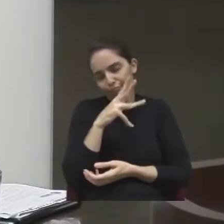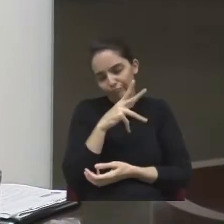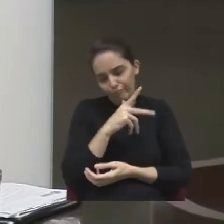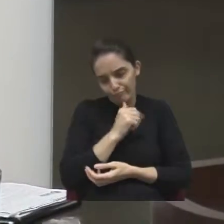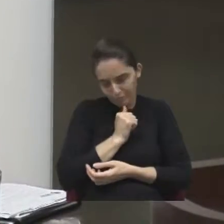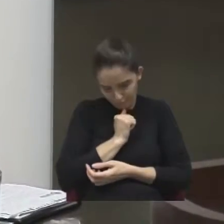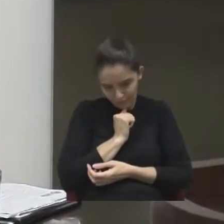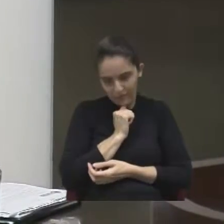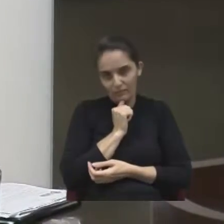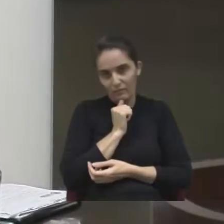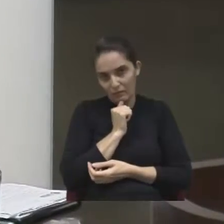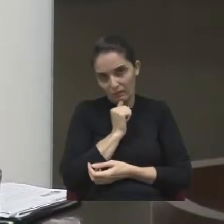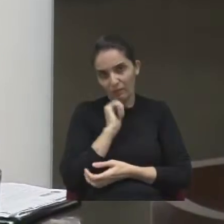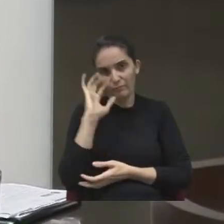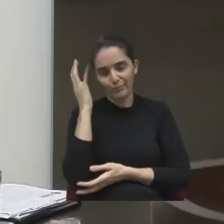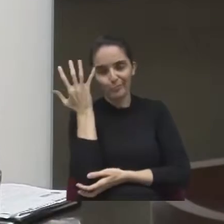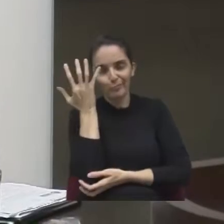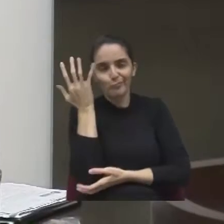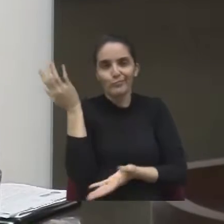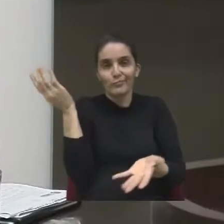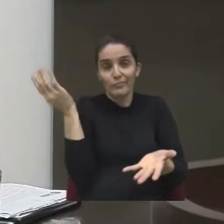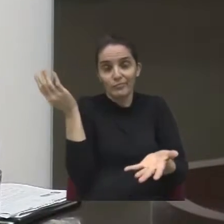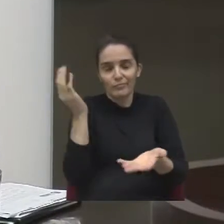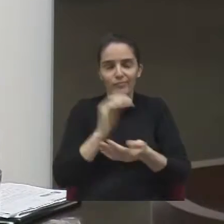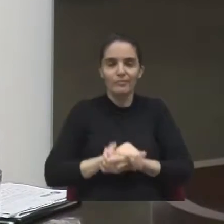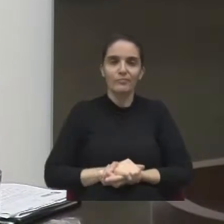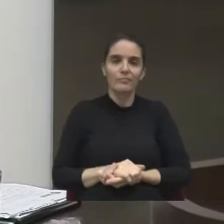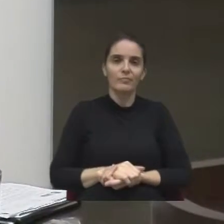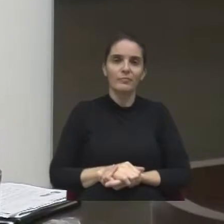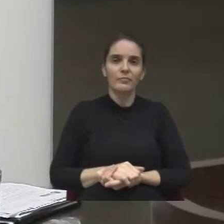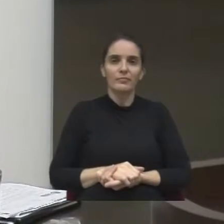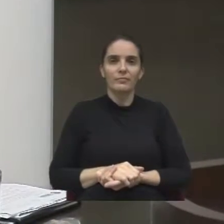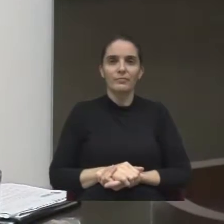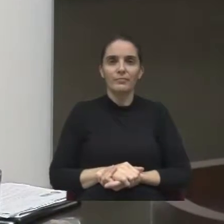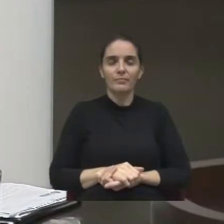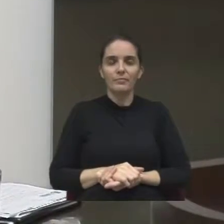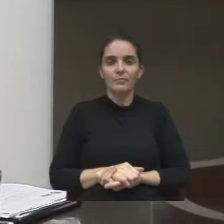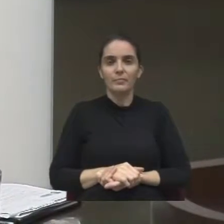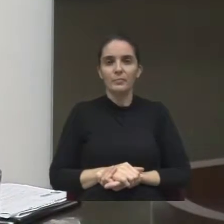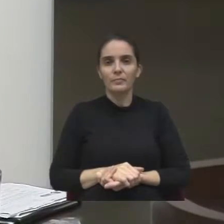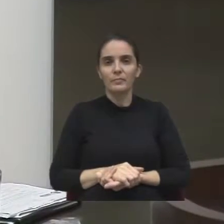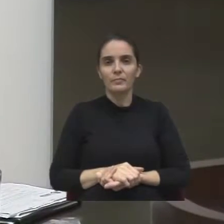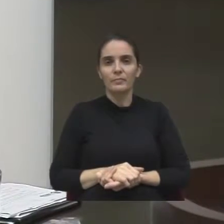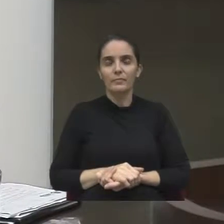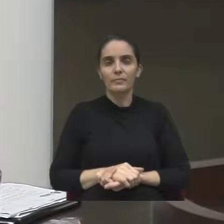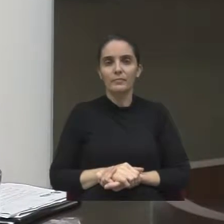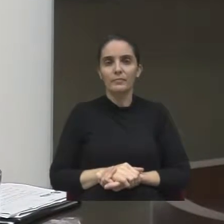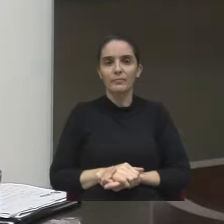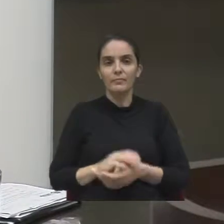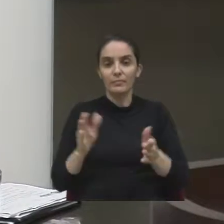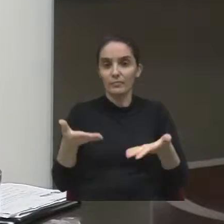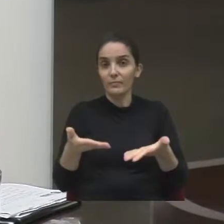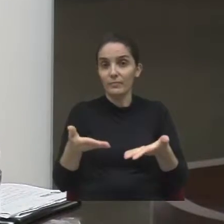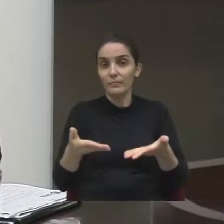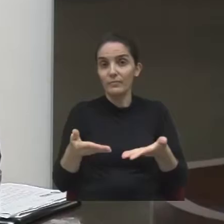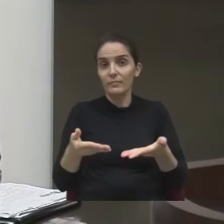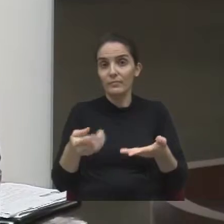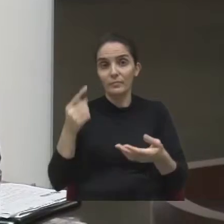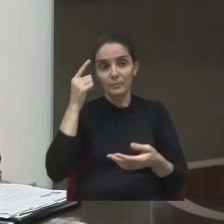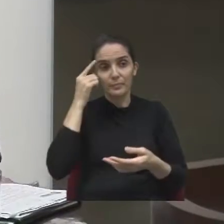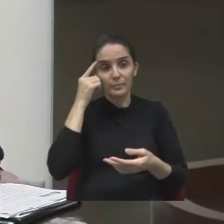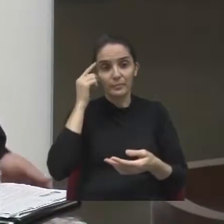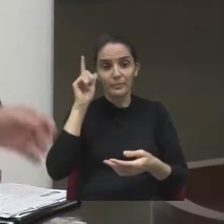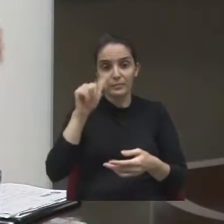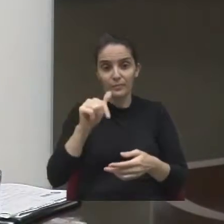gente possa, e vai se saber o que pode se virar com essa bactéria. Enfim, a gente vai inventando e depois a gente vai ter que resolver nos